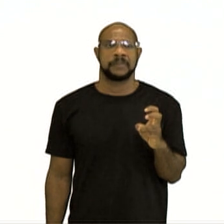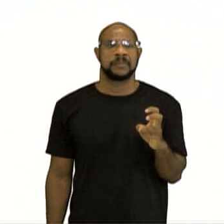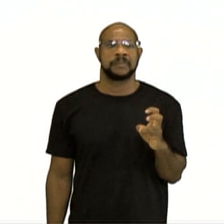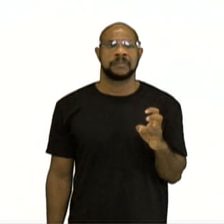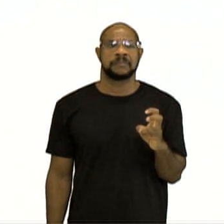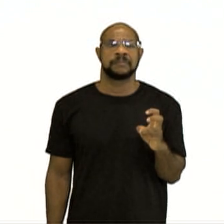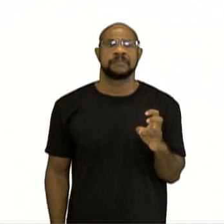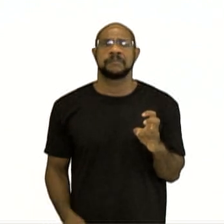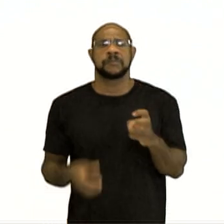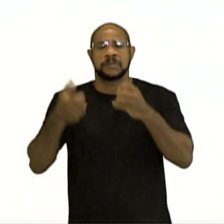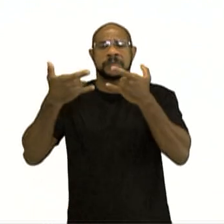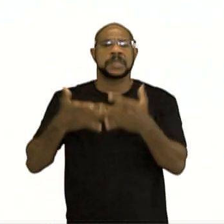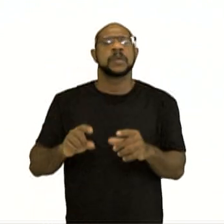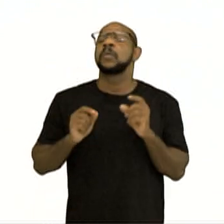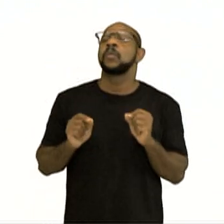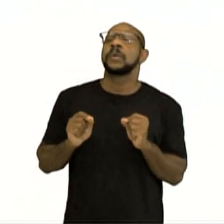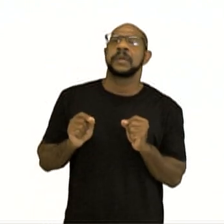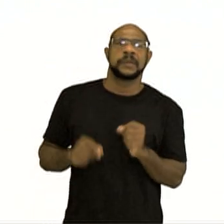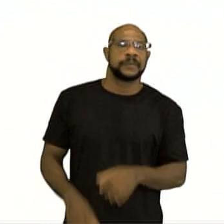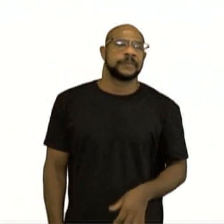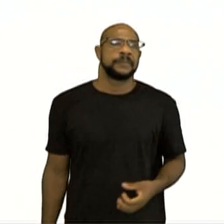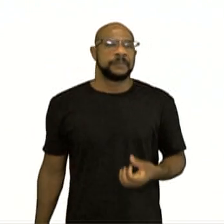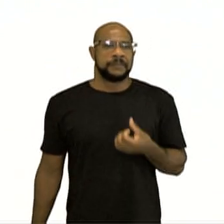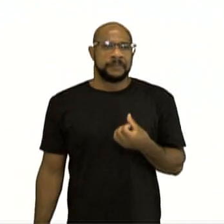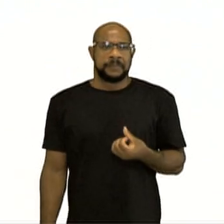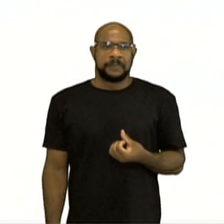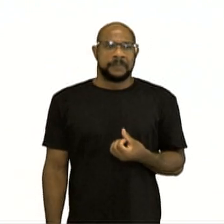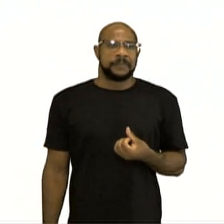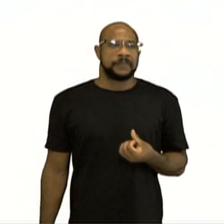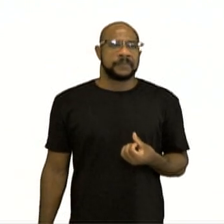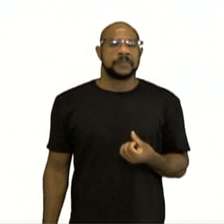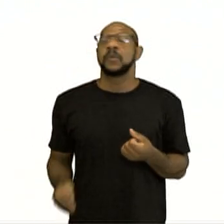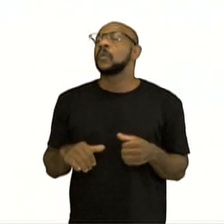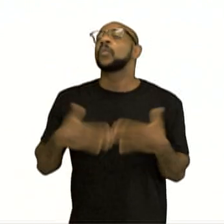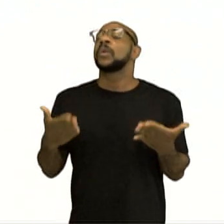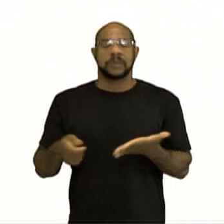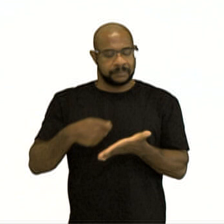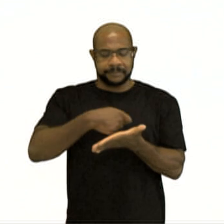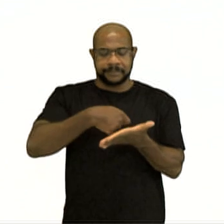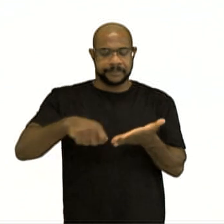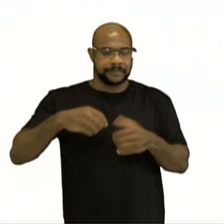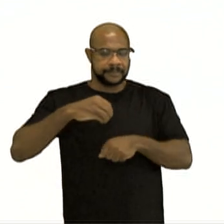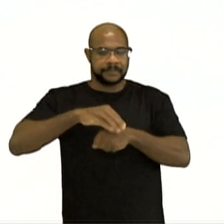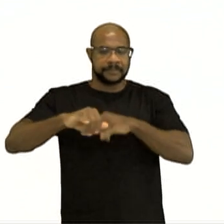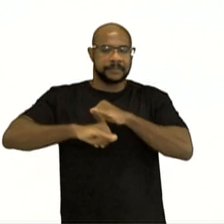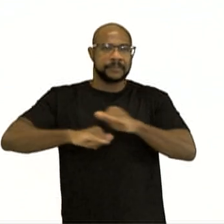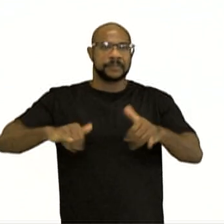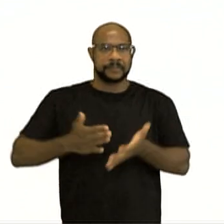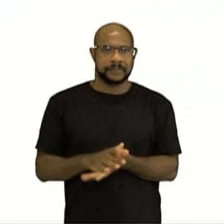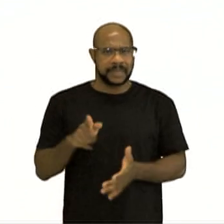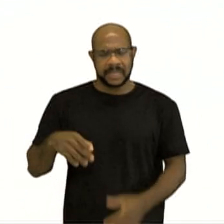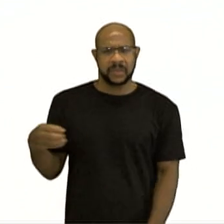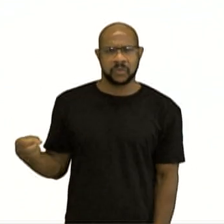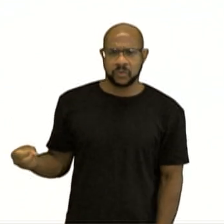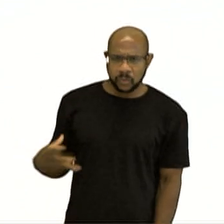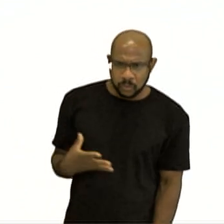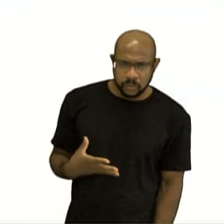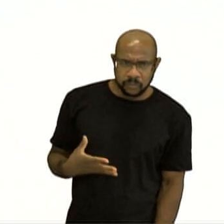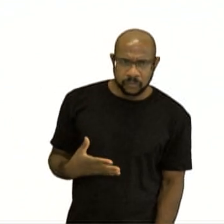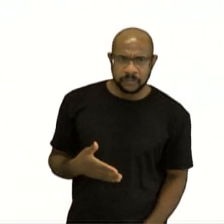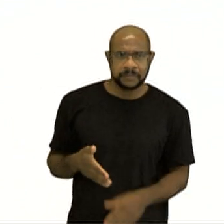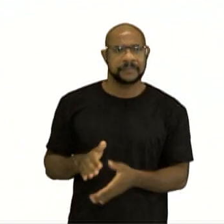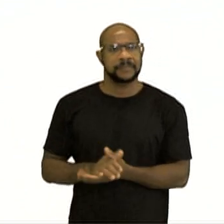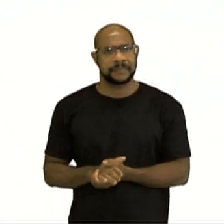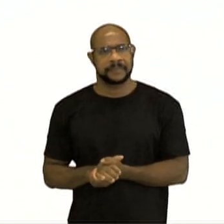é? E 6. When was it written? Quando foi escrito? Será que é algo novo? Será que está falando de um